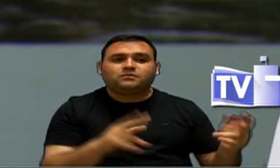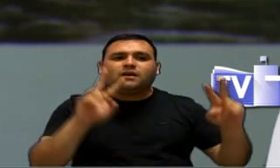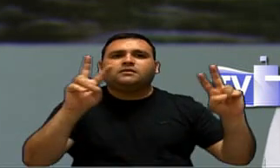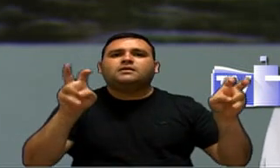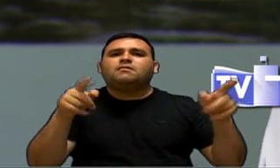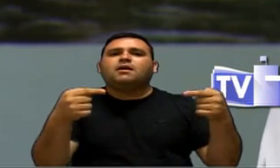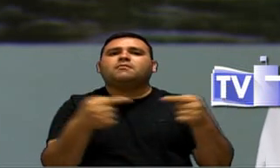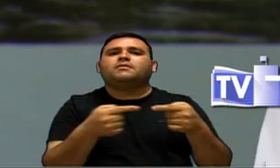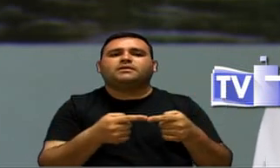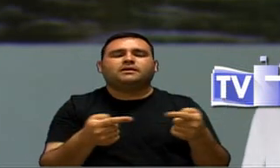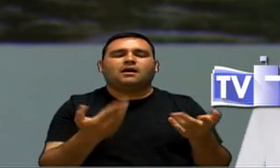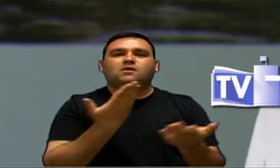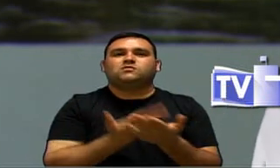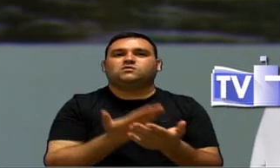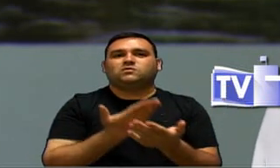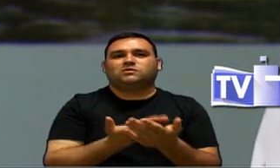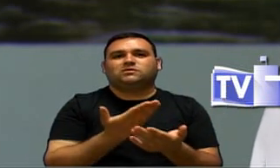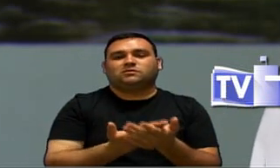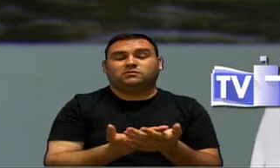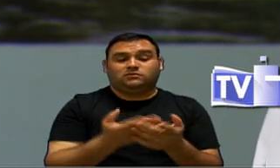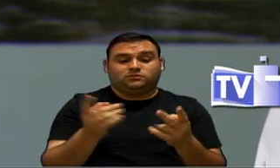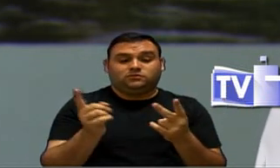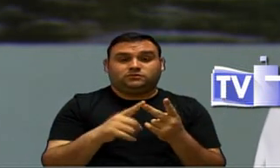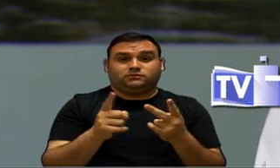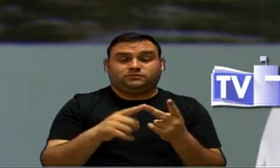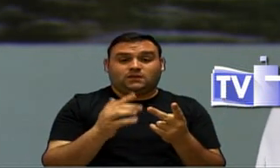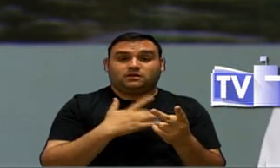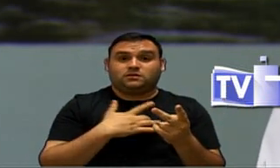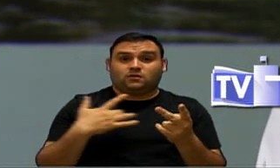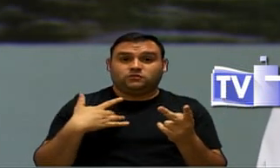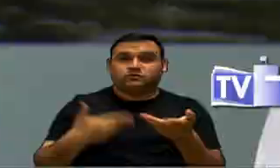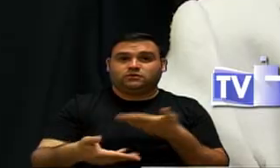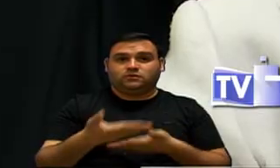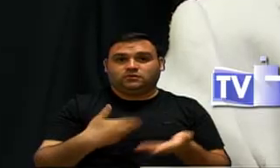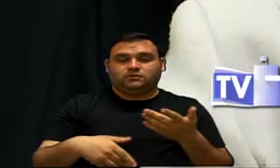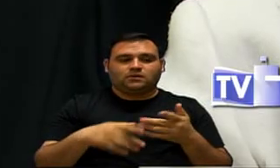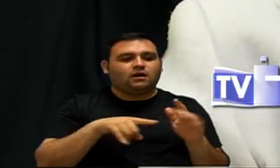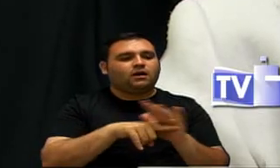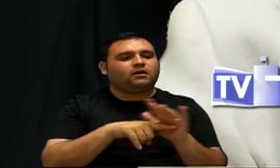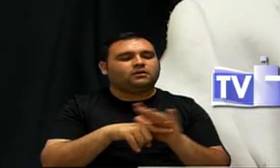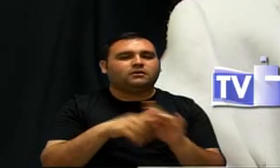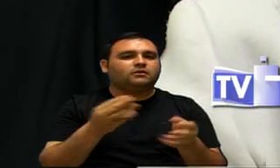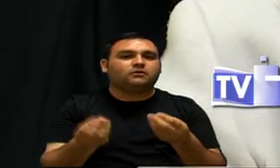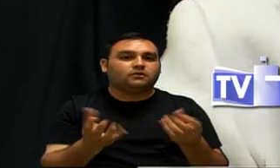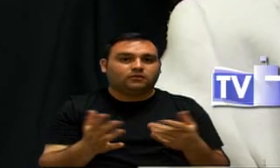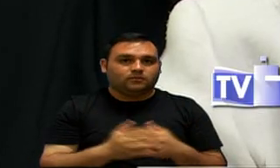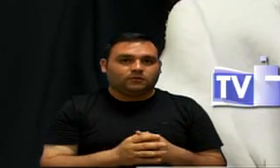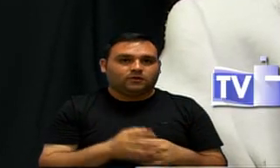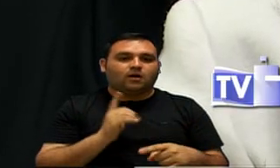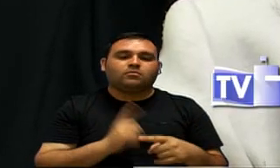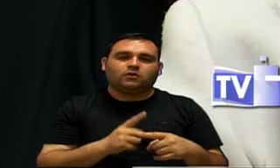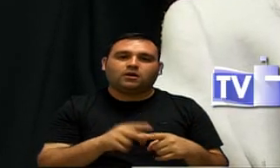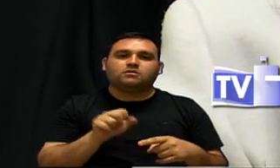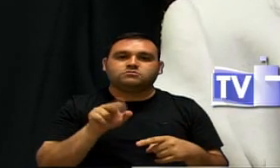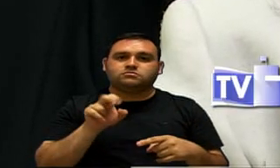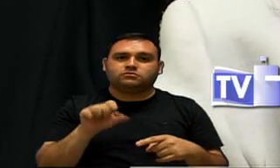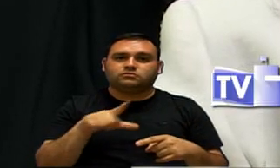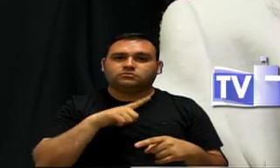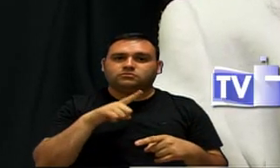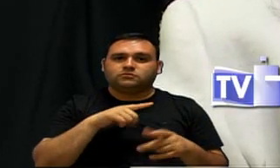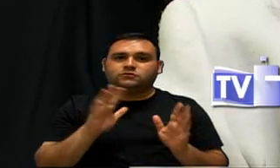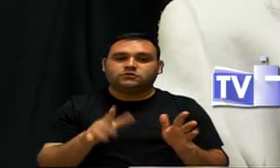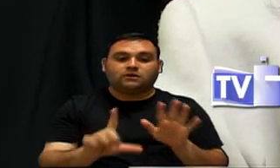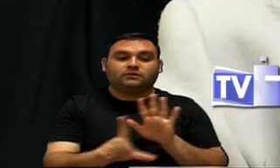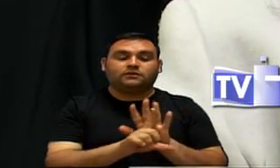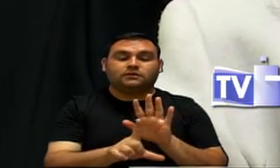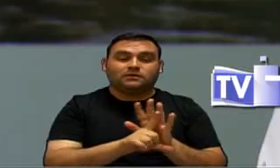educação? Como se trabalha esse tema na área da saúde com relação a procedimentos, que inclusive já são previstos pelo SUS? A